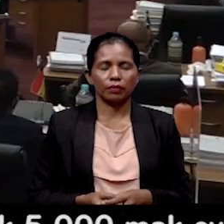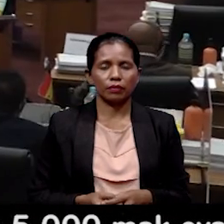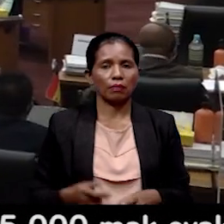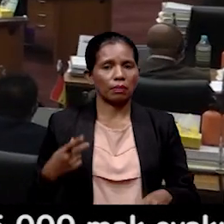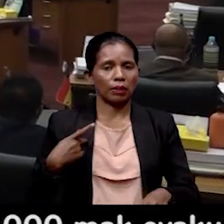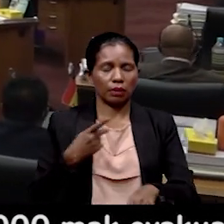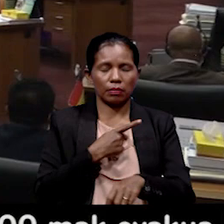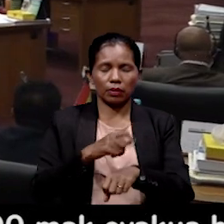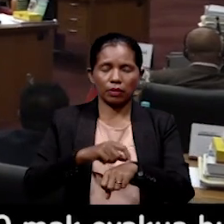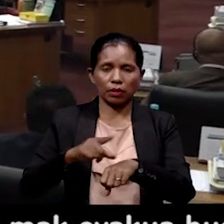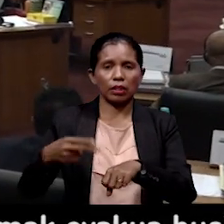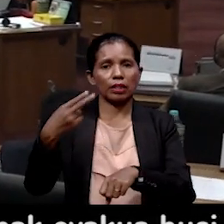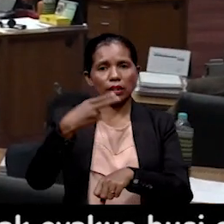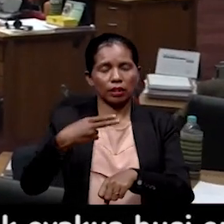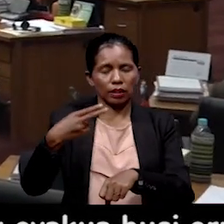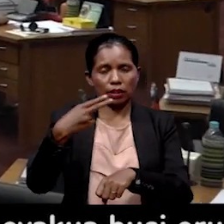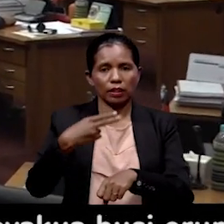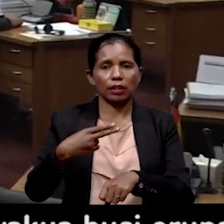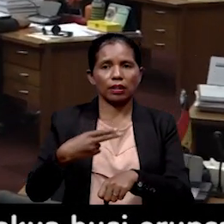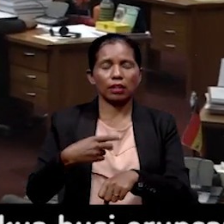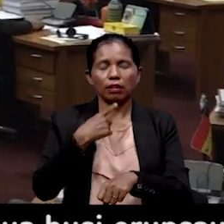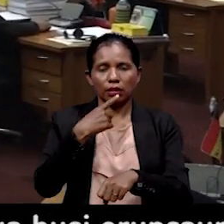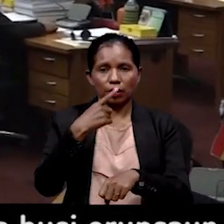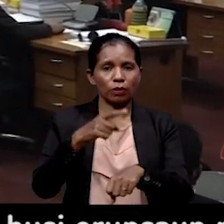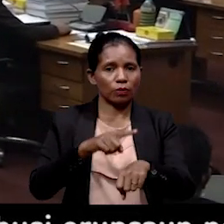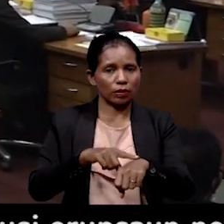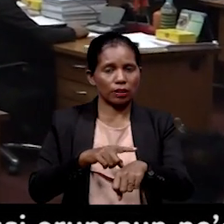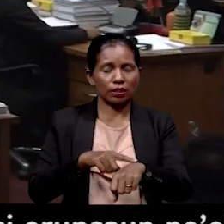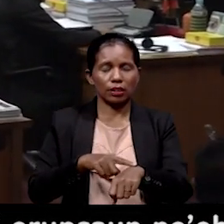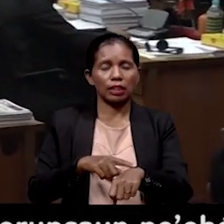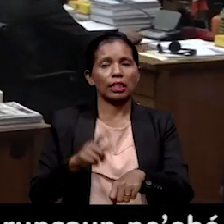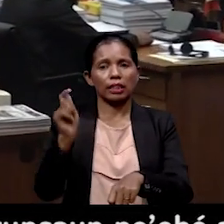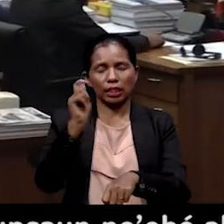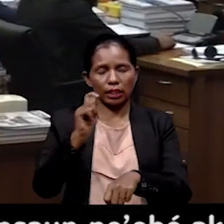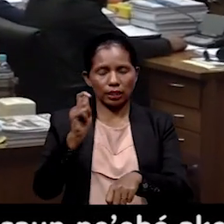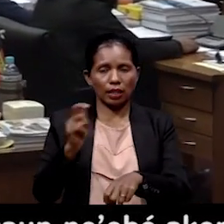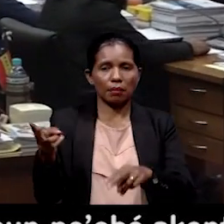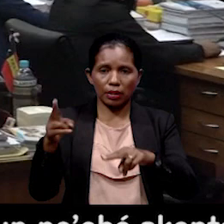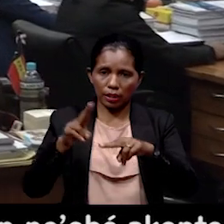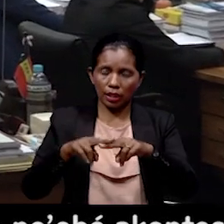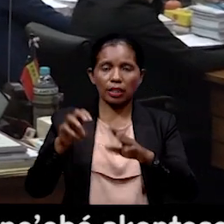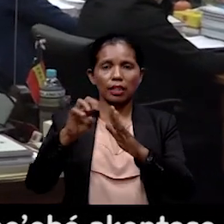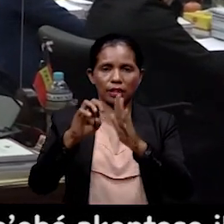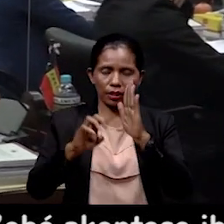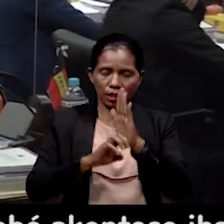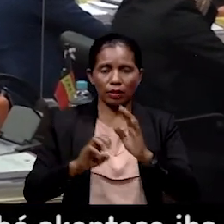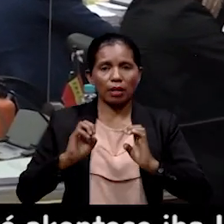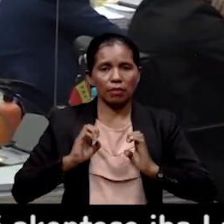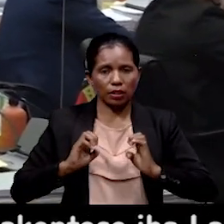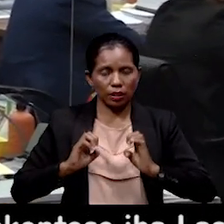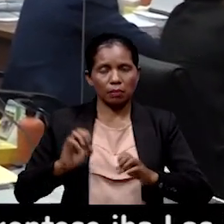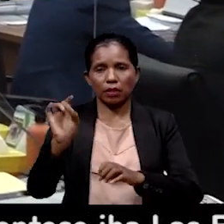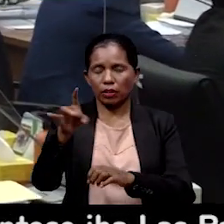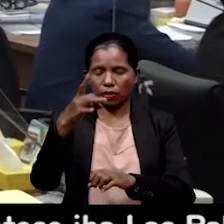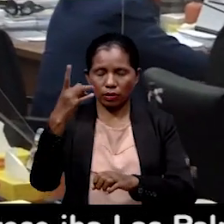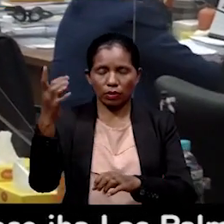Parlamento Nacional, quinta legislatura, liusi plenária terça, né? Estende tan estado de emergência, Badala, Sanulu, Resengualu. O